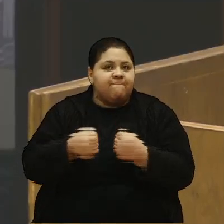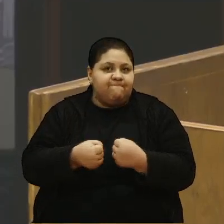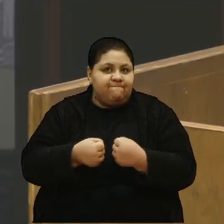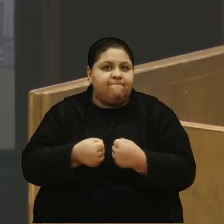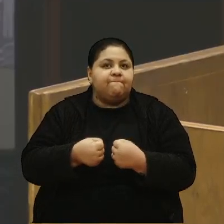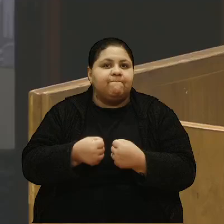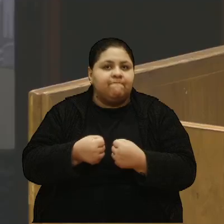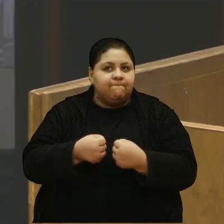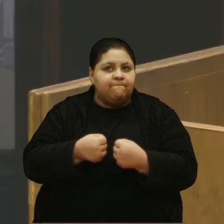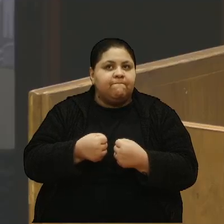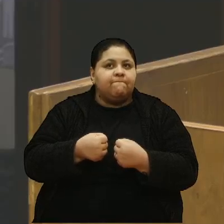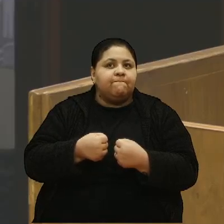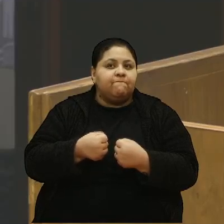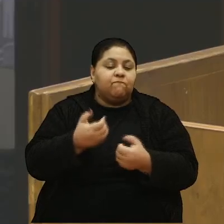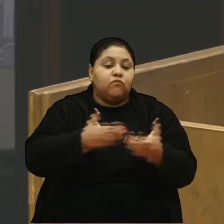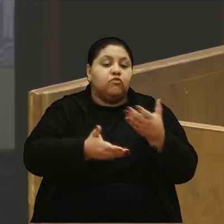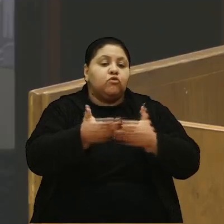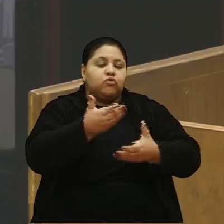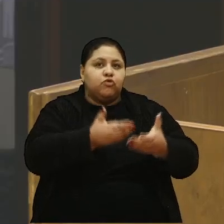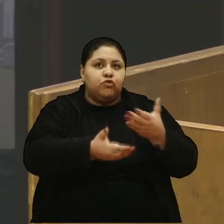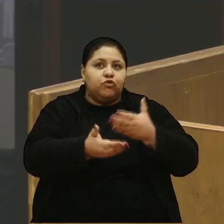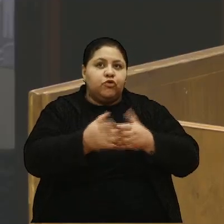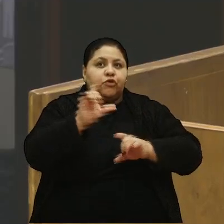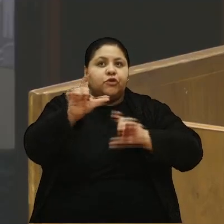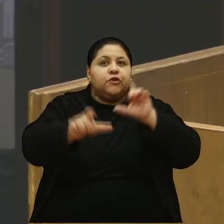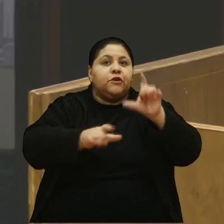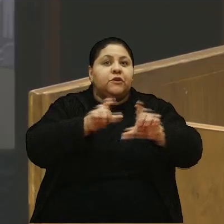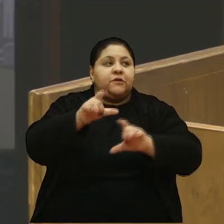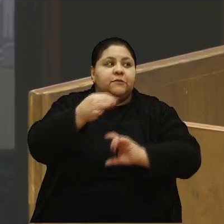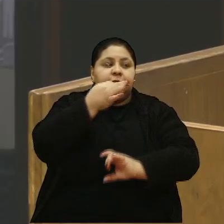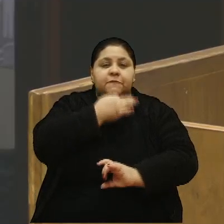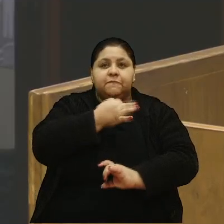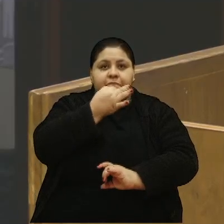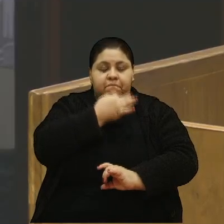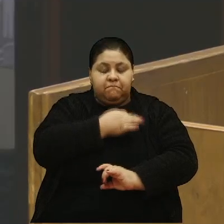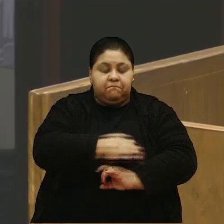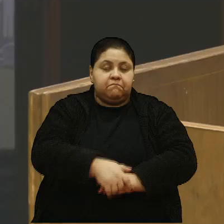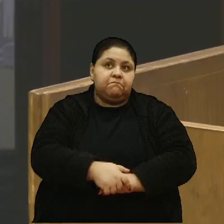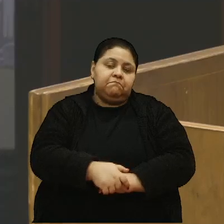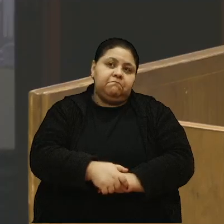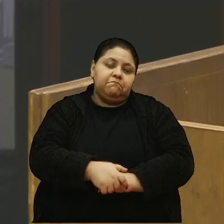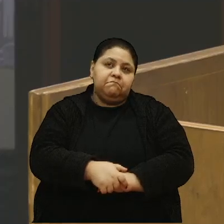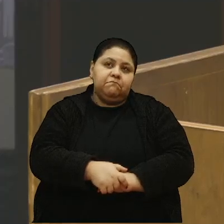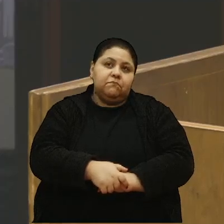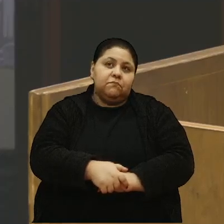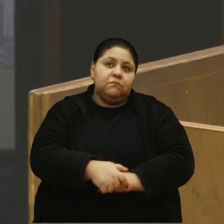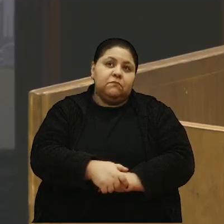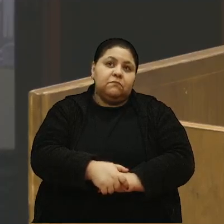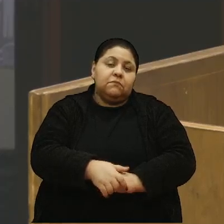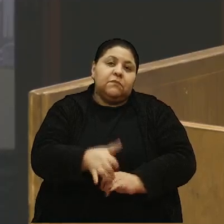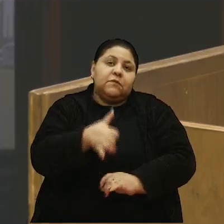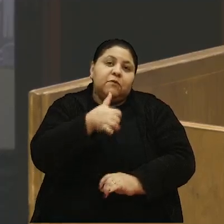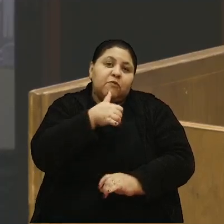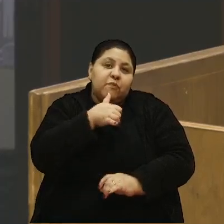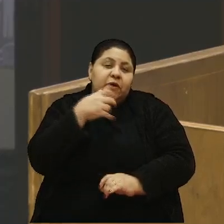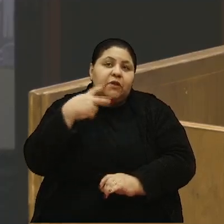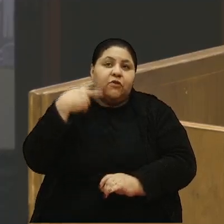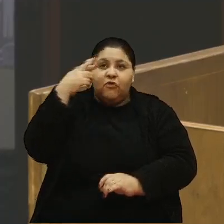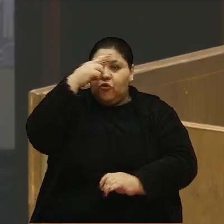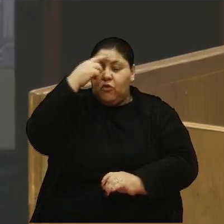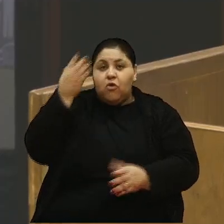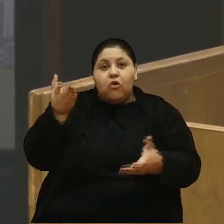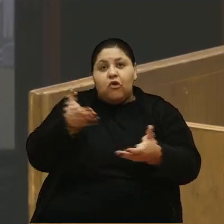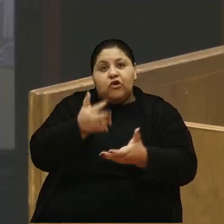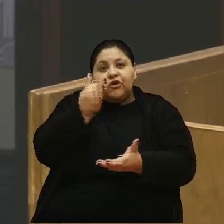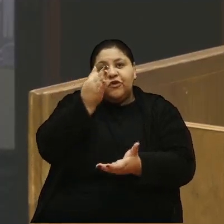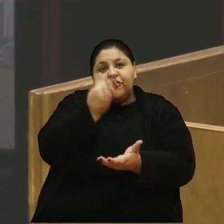de vista do atendimento às pessoas em Caxias. Pena que o vereador Rafael não se encontra hoje na